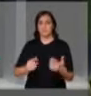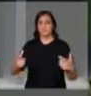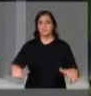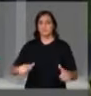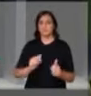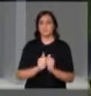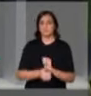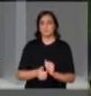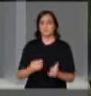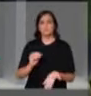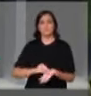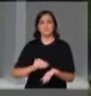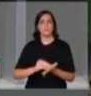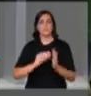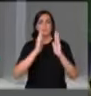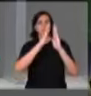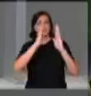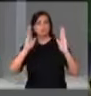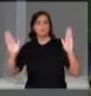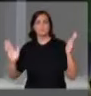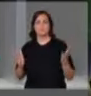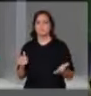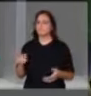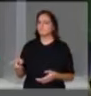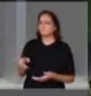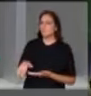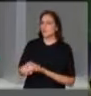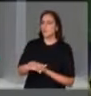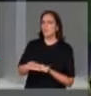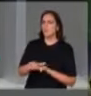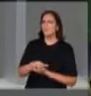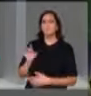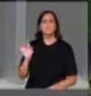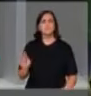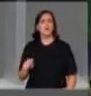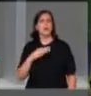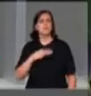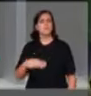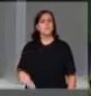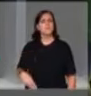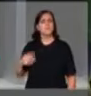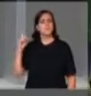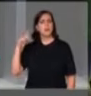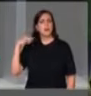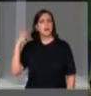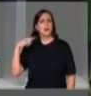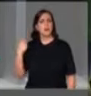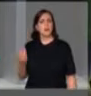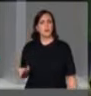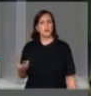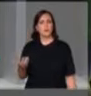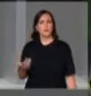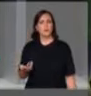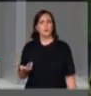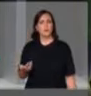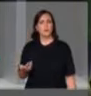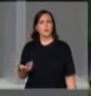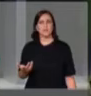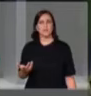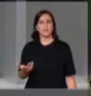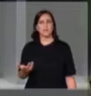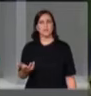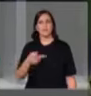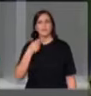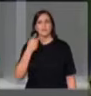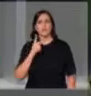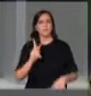esporte, bibliotecas? Nada, a não ser um ministro maluco, colombiano, que chamou o brasileiro de